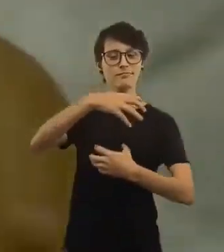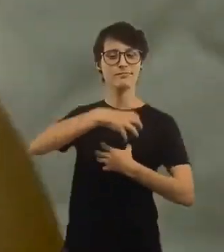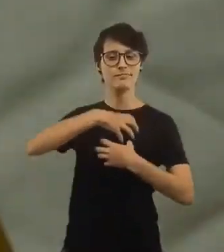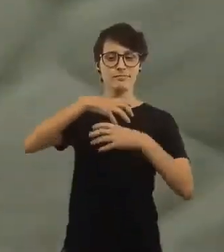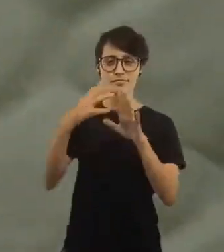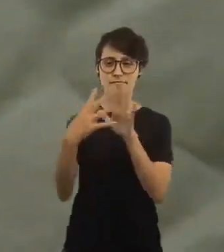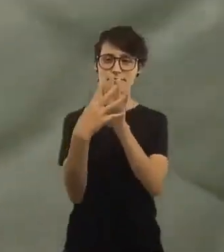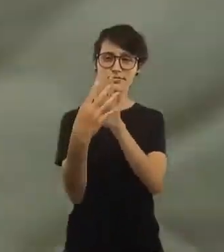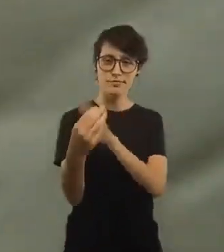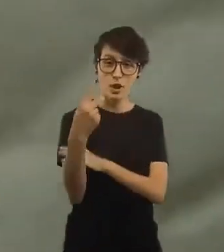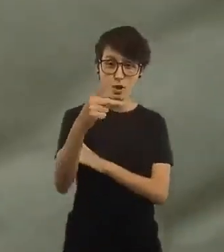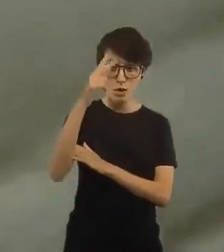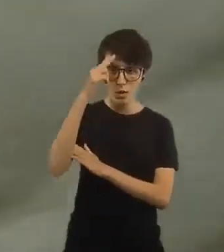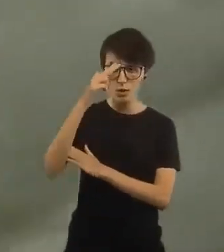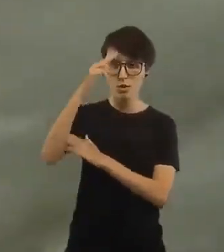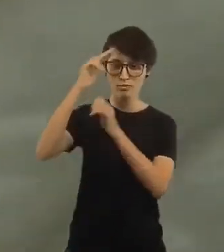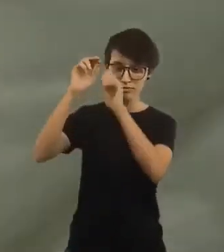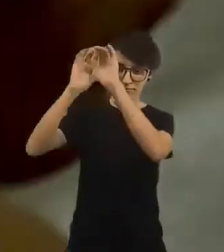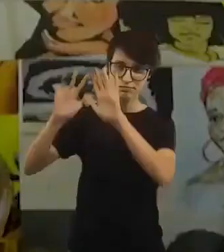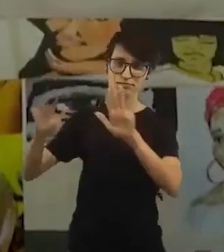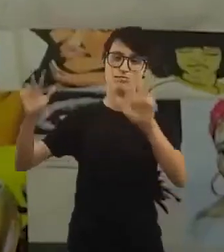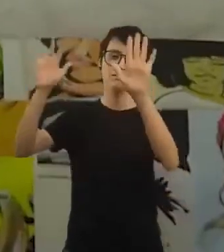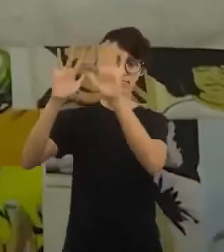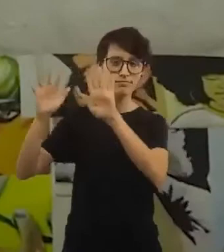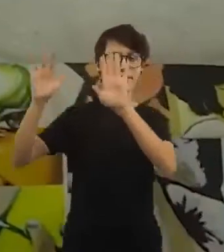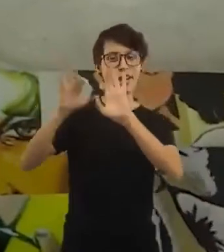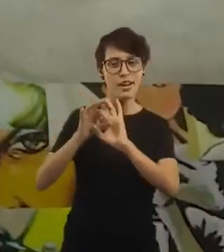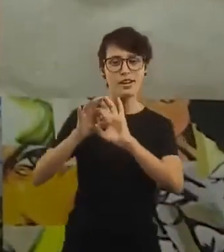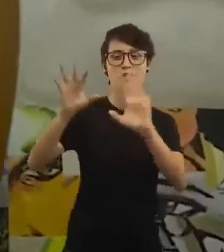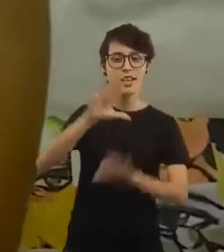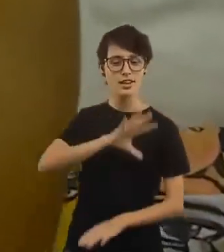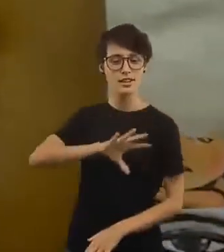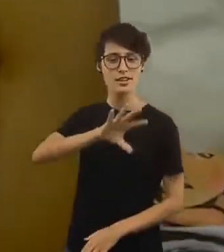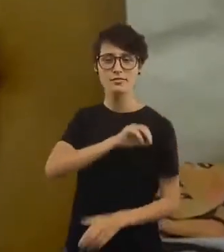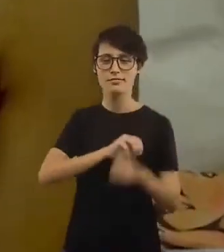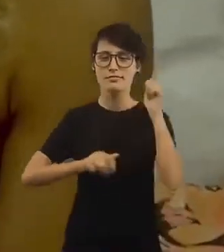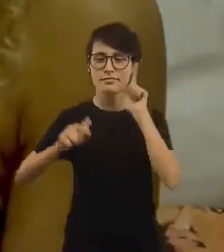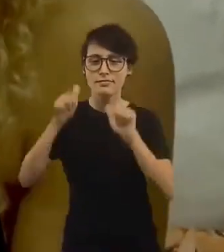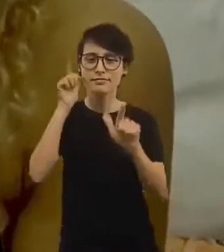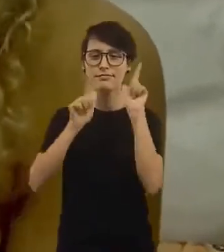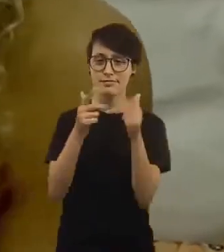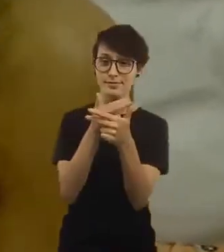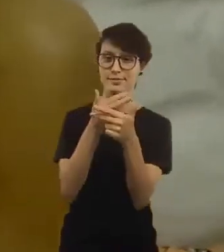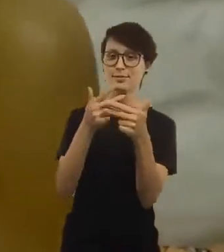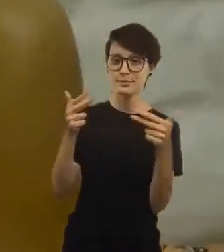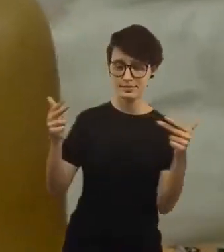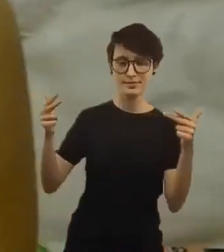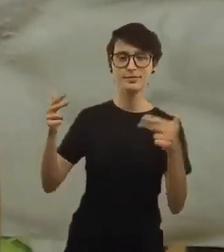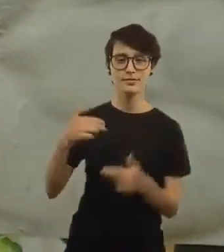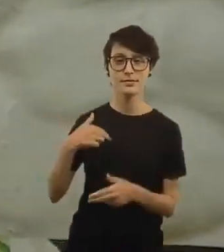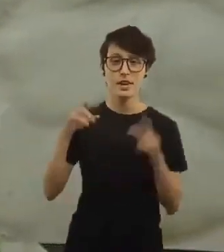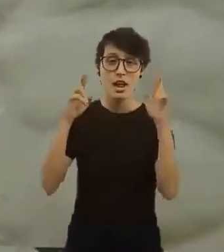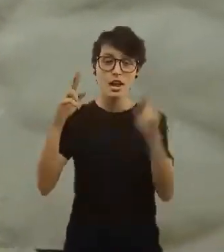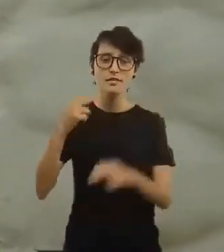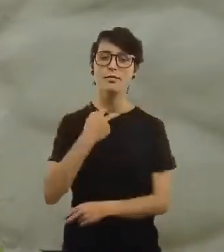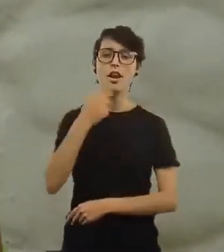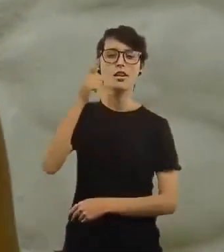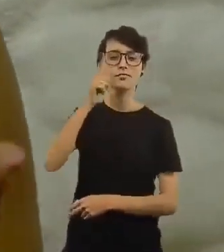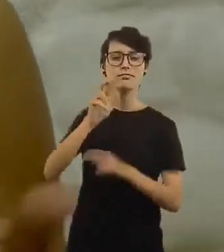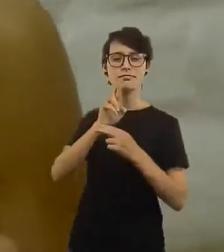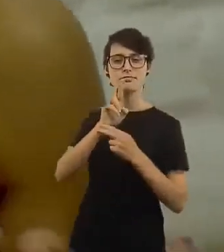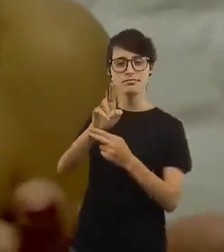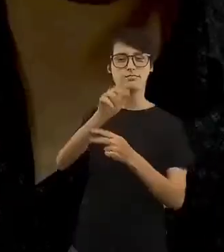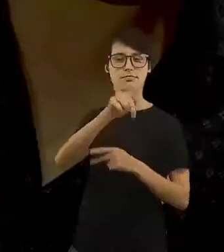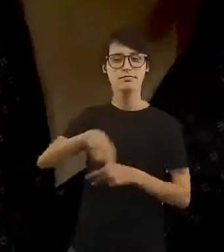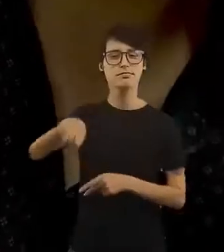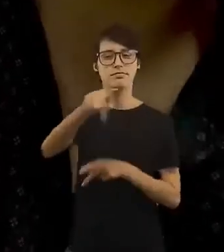seu sonho é luz. Esse é o amor vencer. Seja luz, que